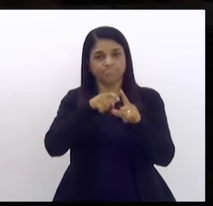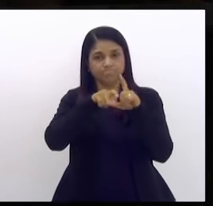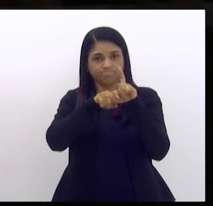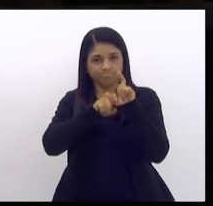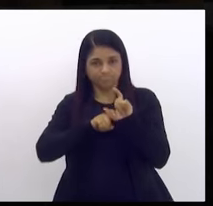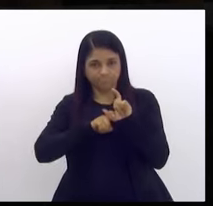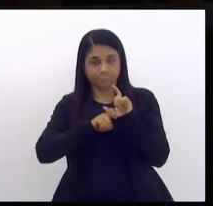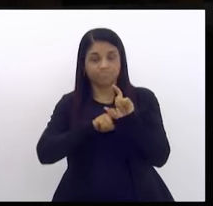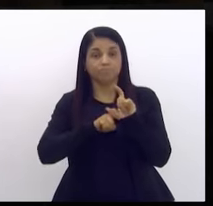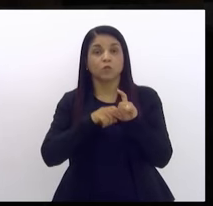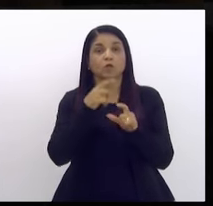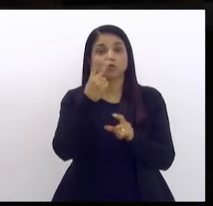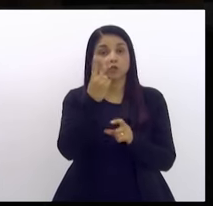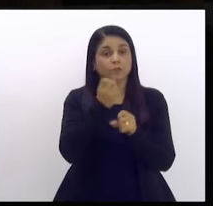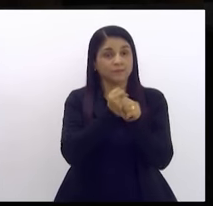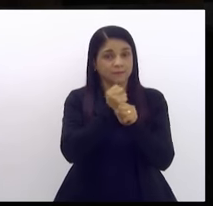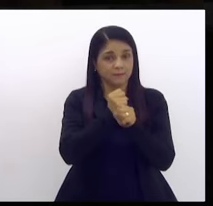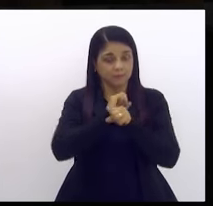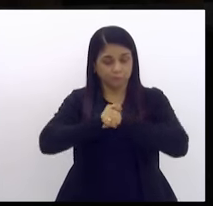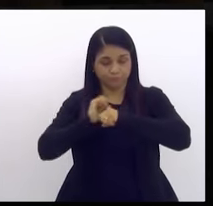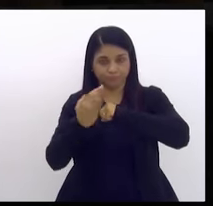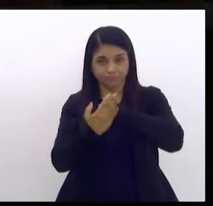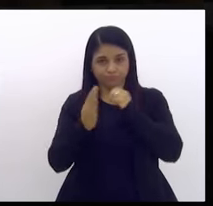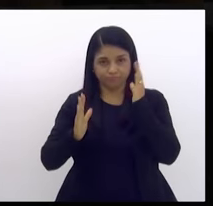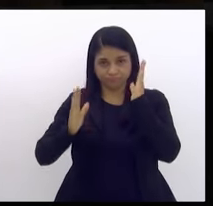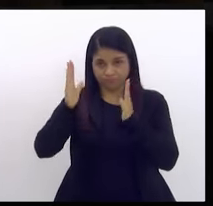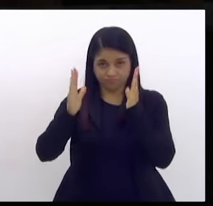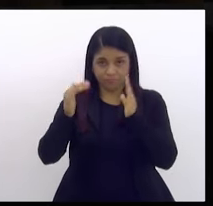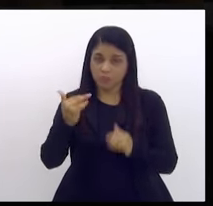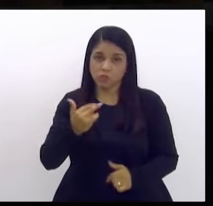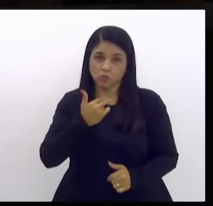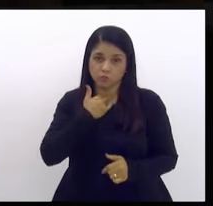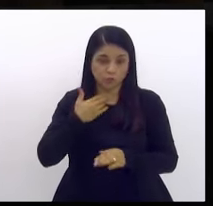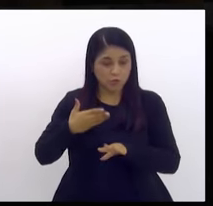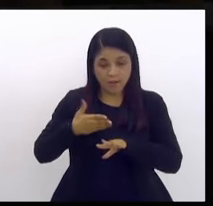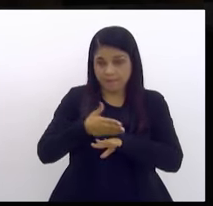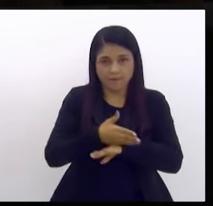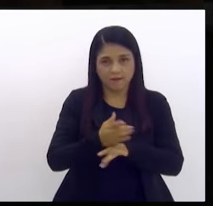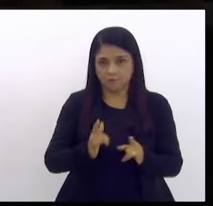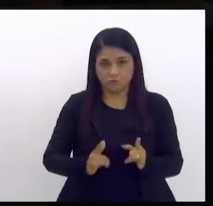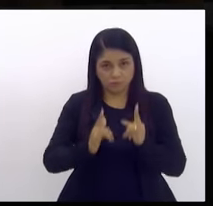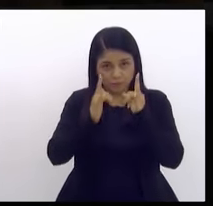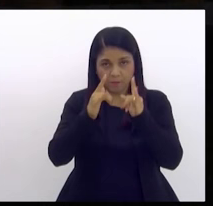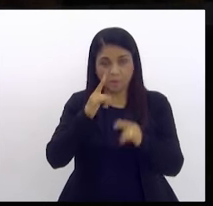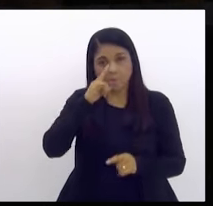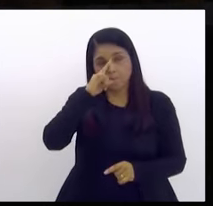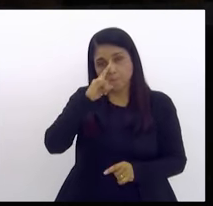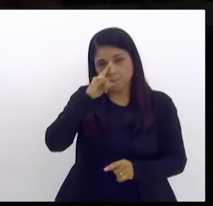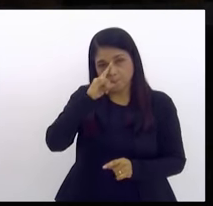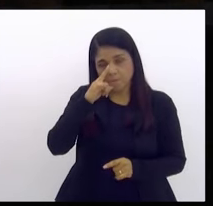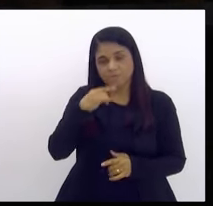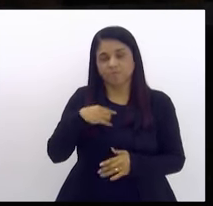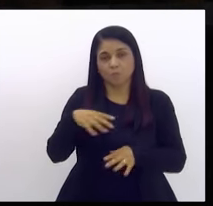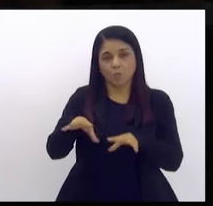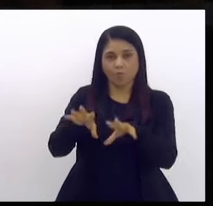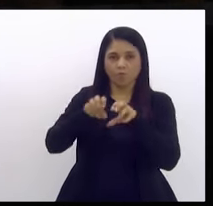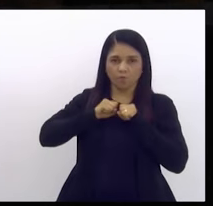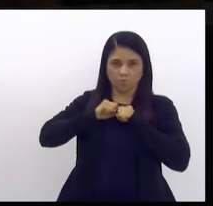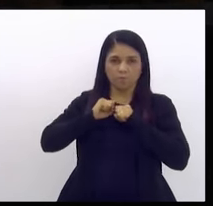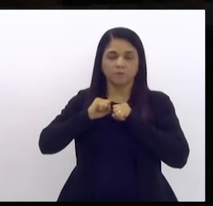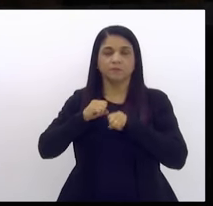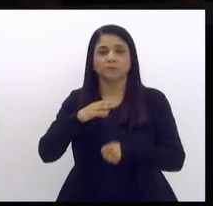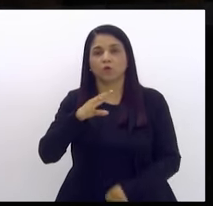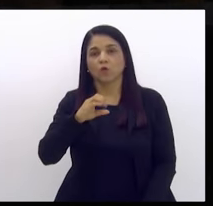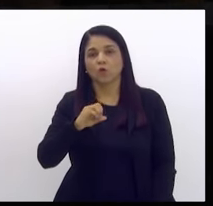por 2 anos, porque ninguém podia entrar dentro dos prédios por causa do risco de contaminação. À